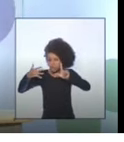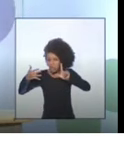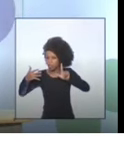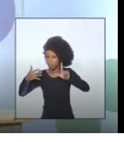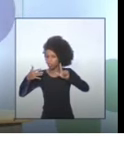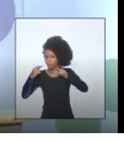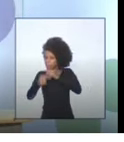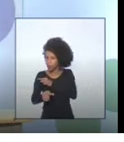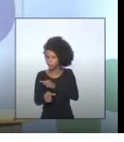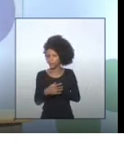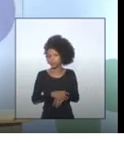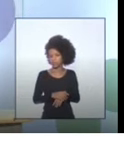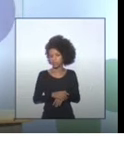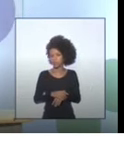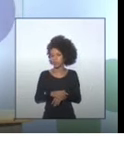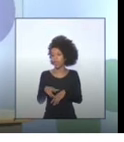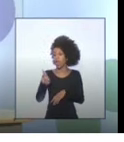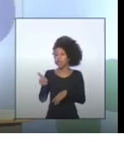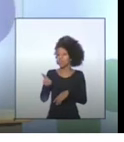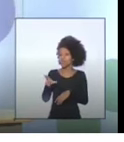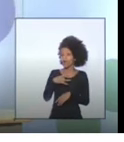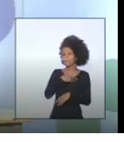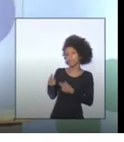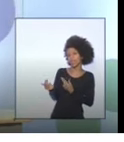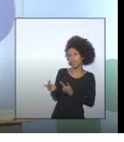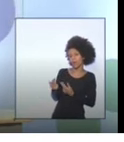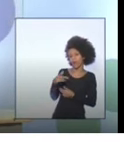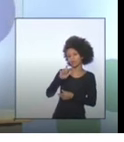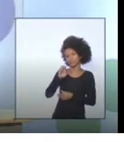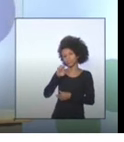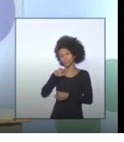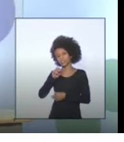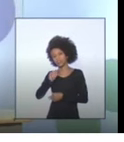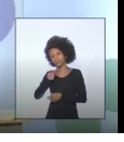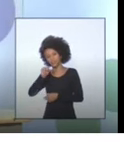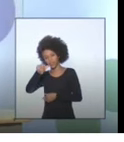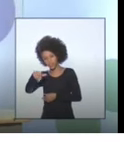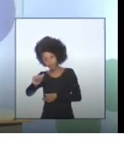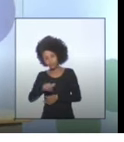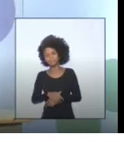A Giovana tem o nome da minha filha. Minha filha também chama Giovana.